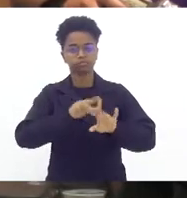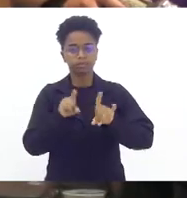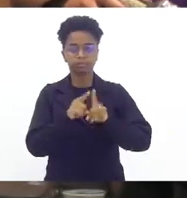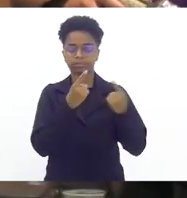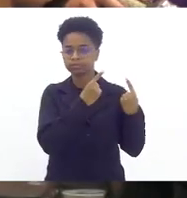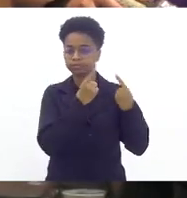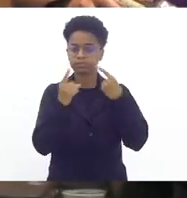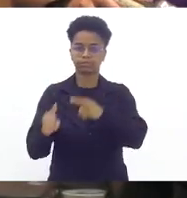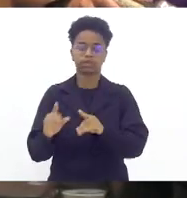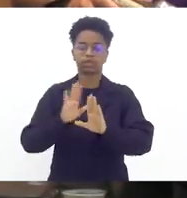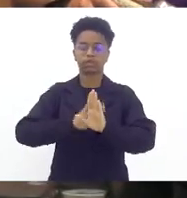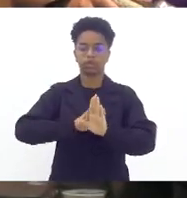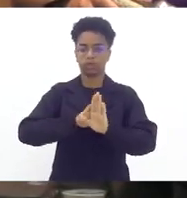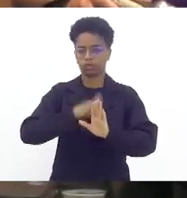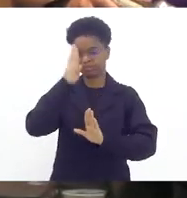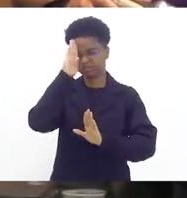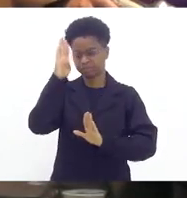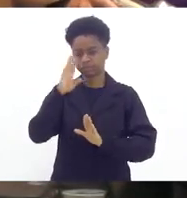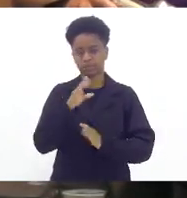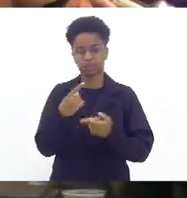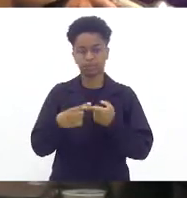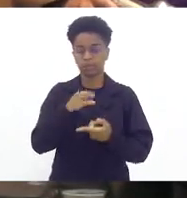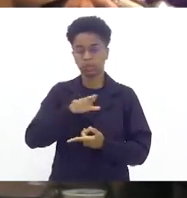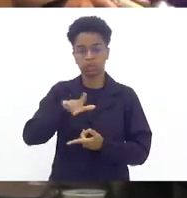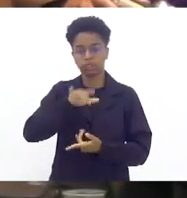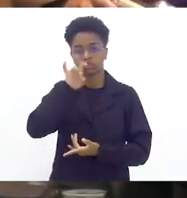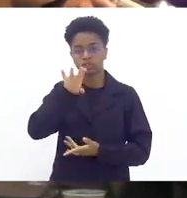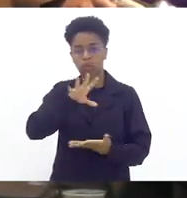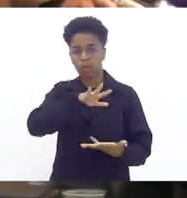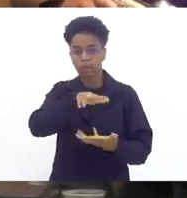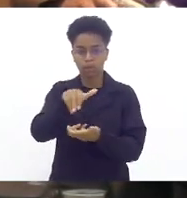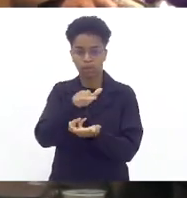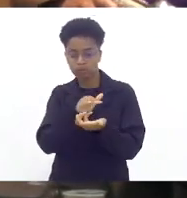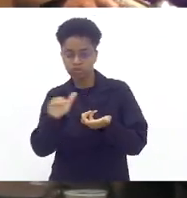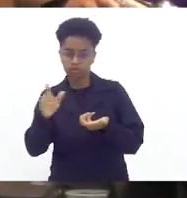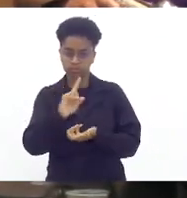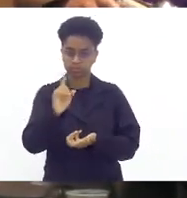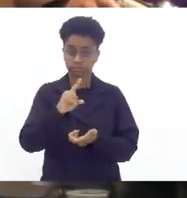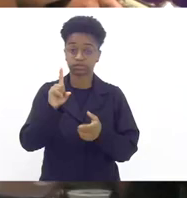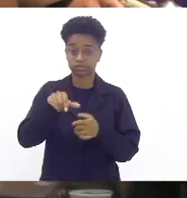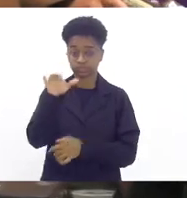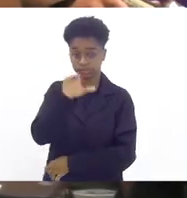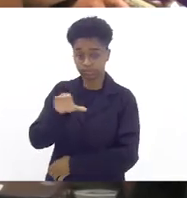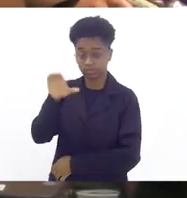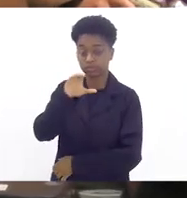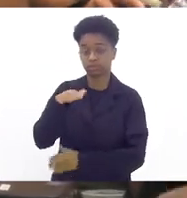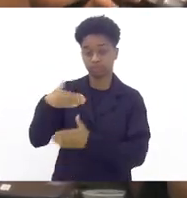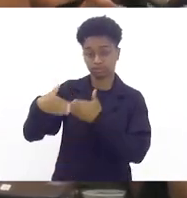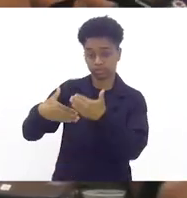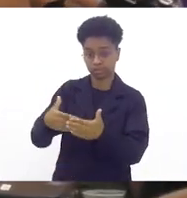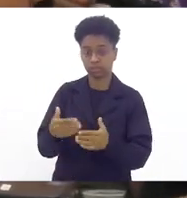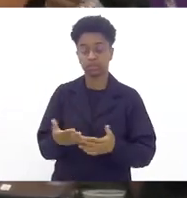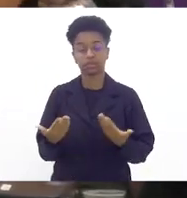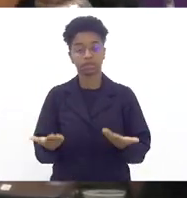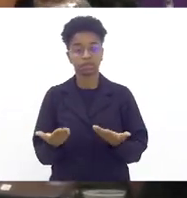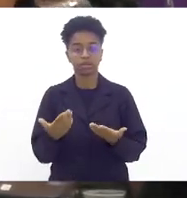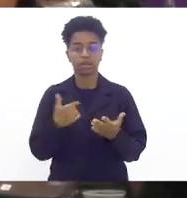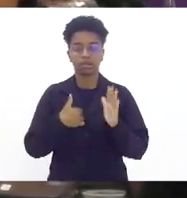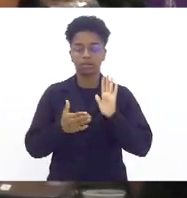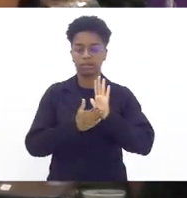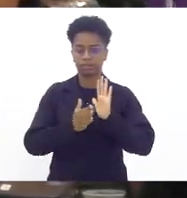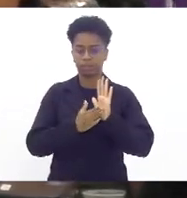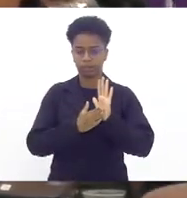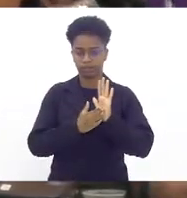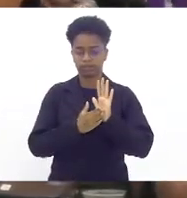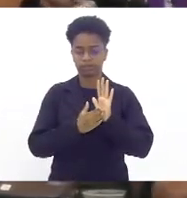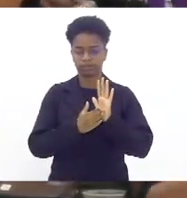ideológico. Porque não é só terra plana, não, é ciência. E por aí vai. Então, estou propondo o seguinte, essa